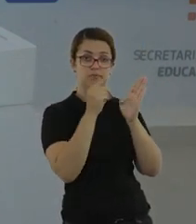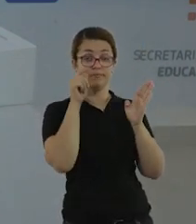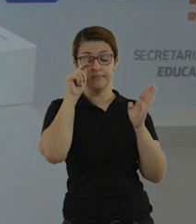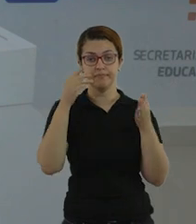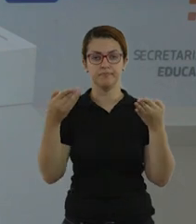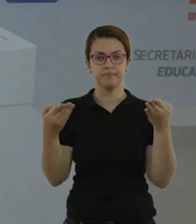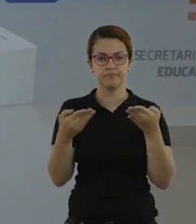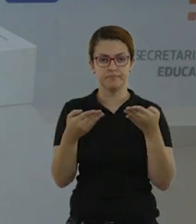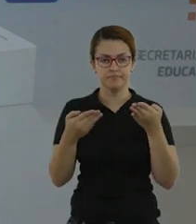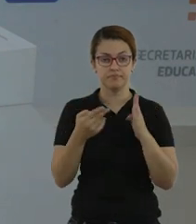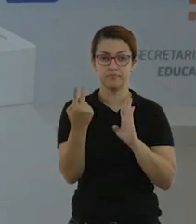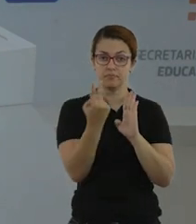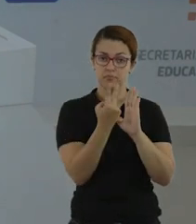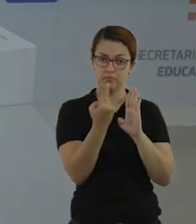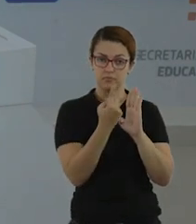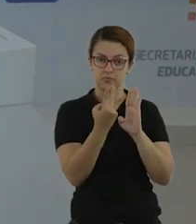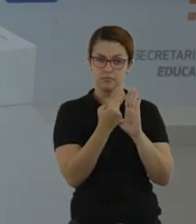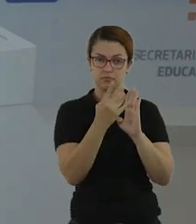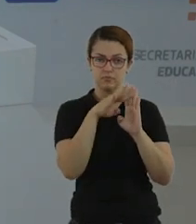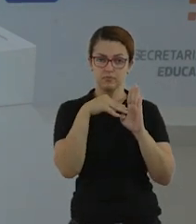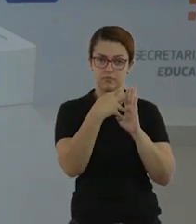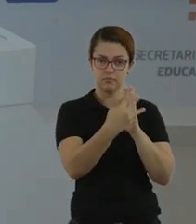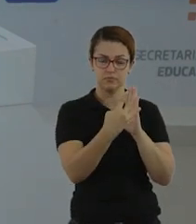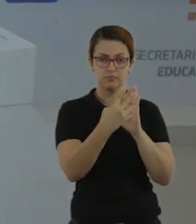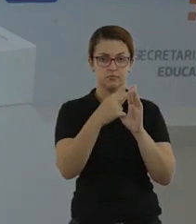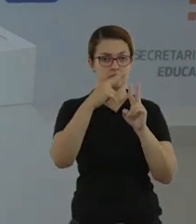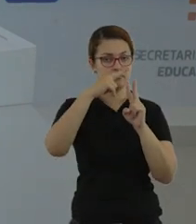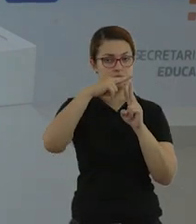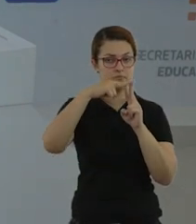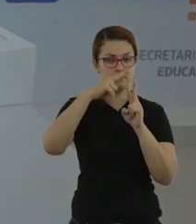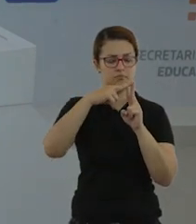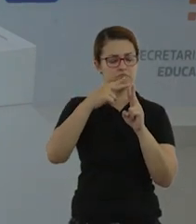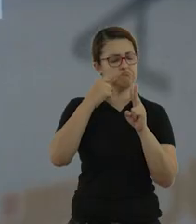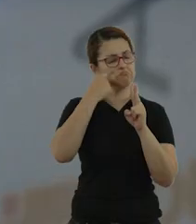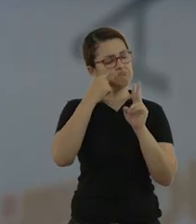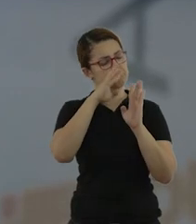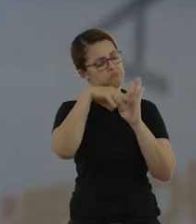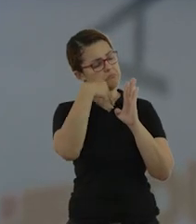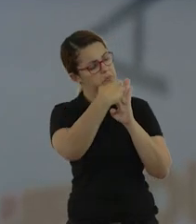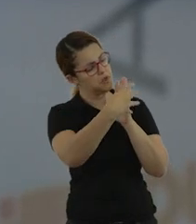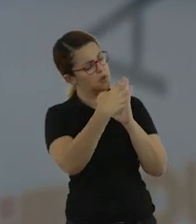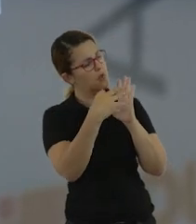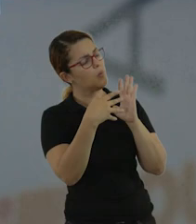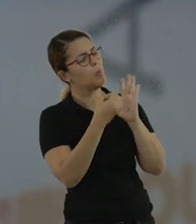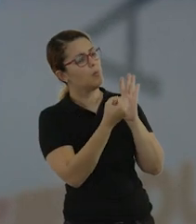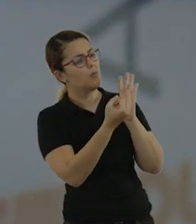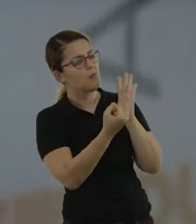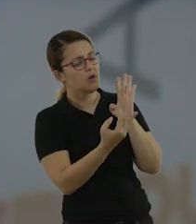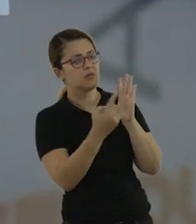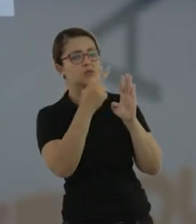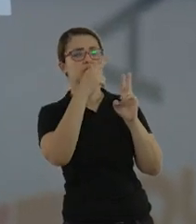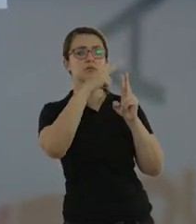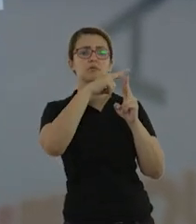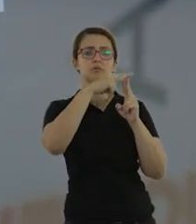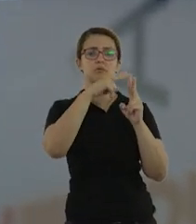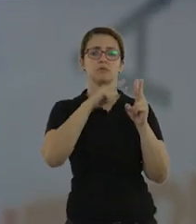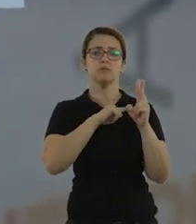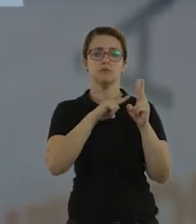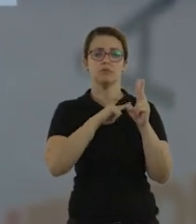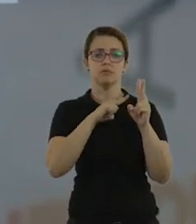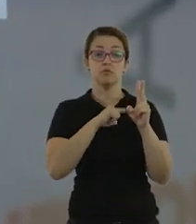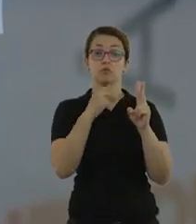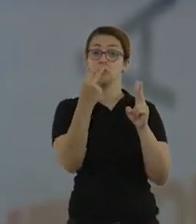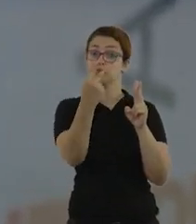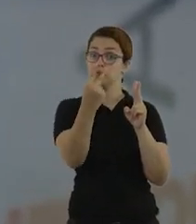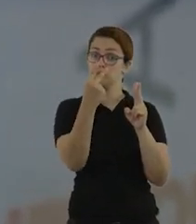unidades. Agora a gente vai lá para a segunda ordem, que é a dezena. Então você vai olhar lá na sua tabela, quantas dezenas que nós